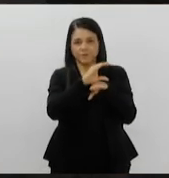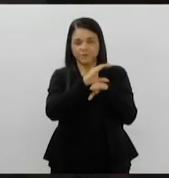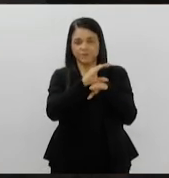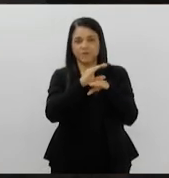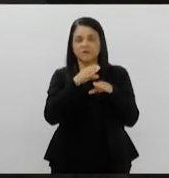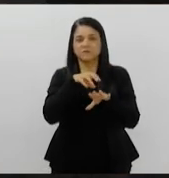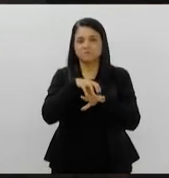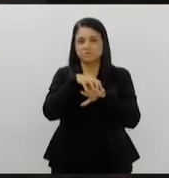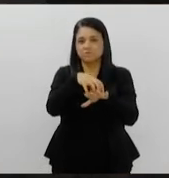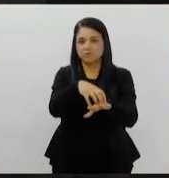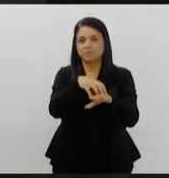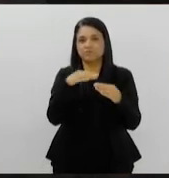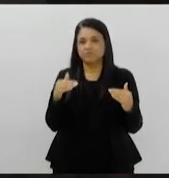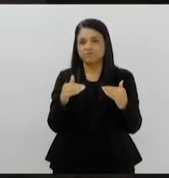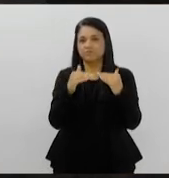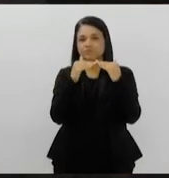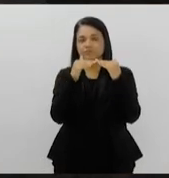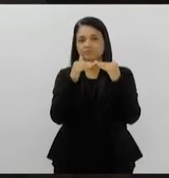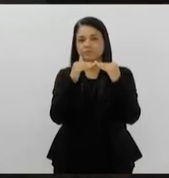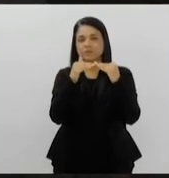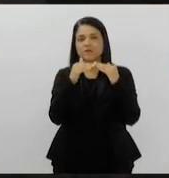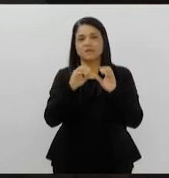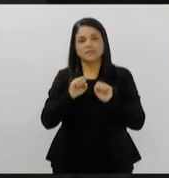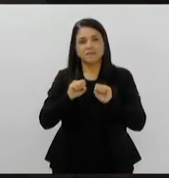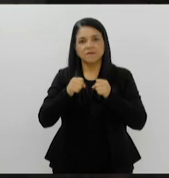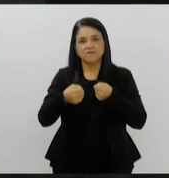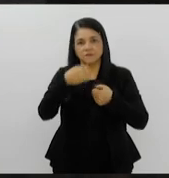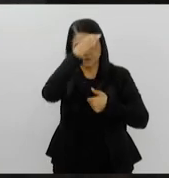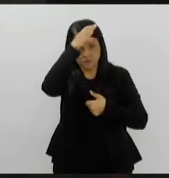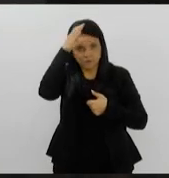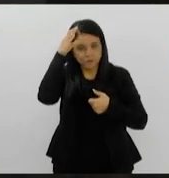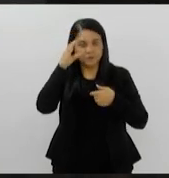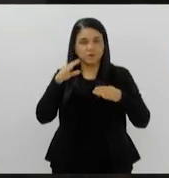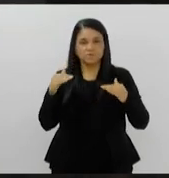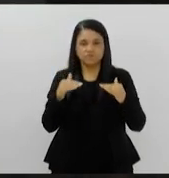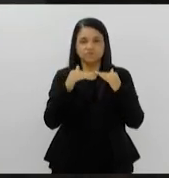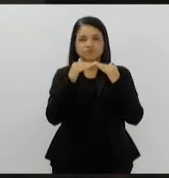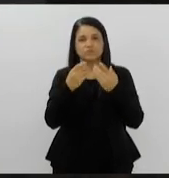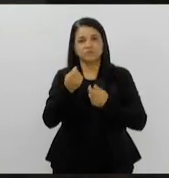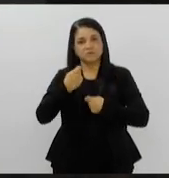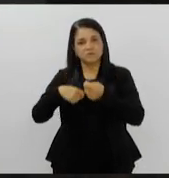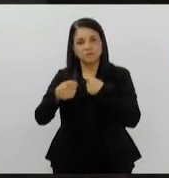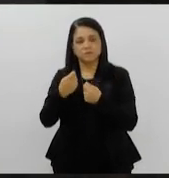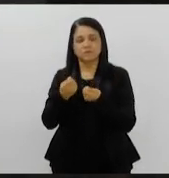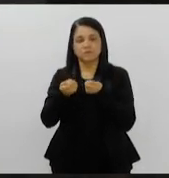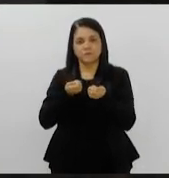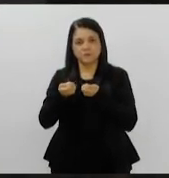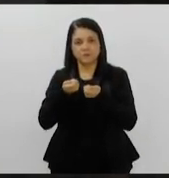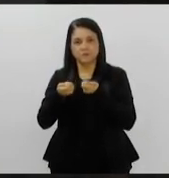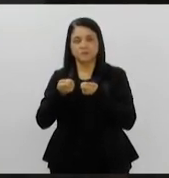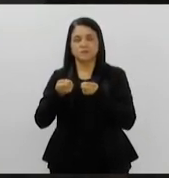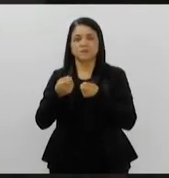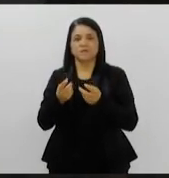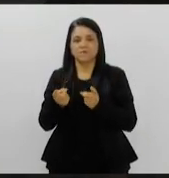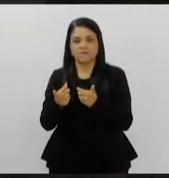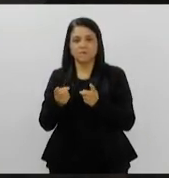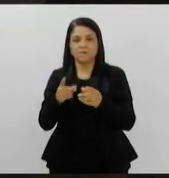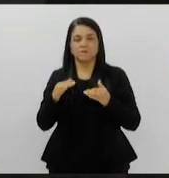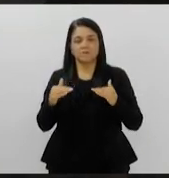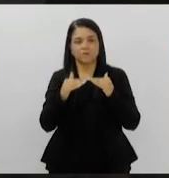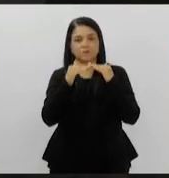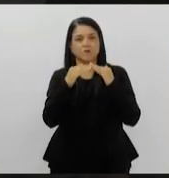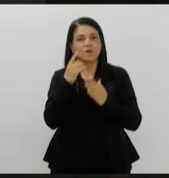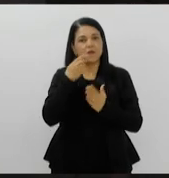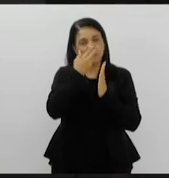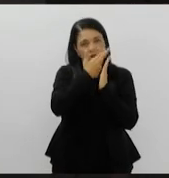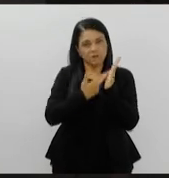de transportes favorável, defesa do consumidor favorável, de economia, indústria e comércio favorável. Relatoria dos